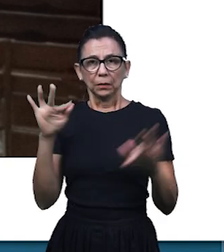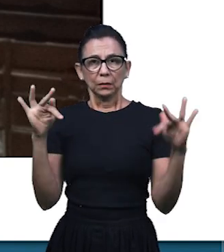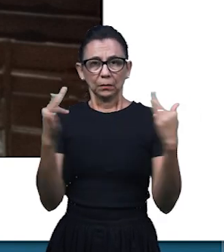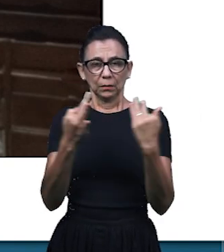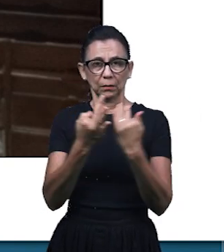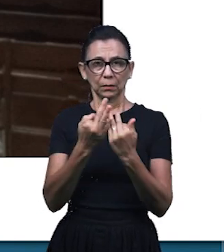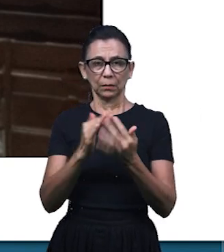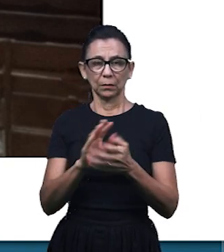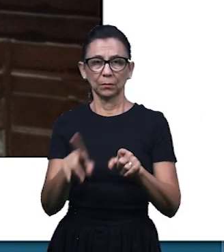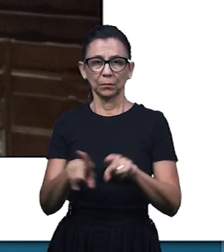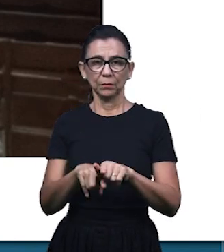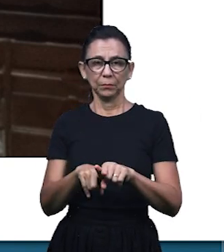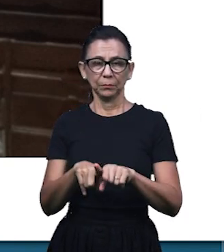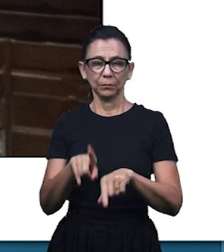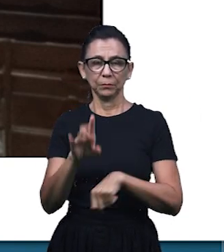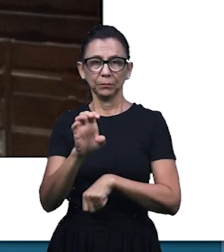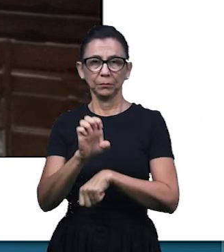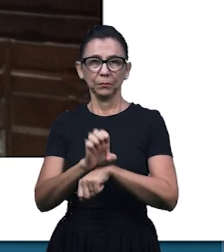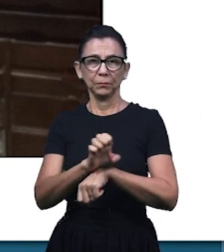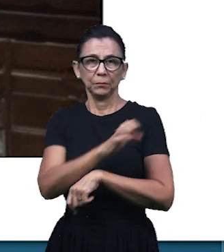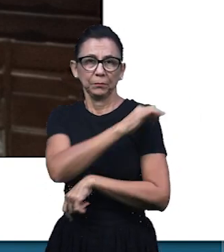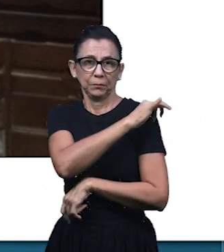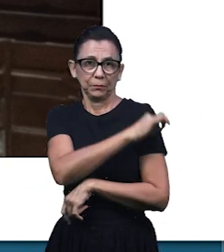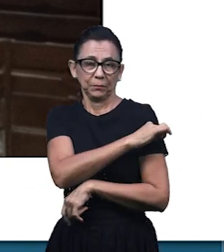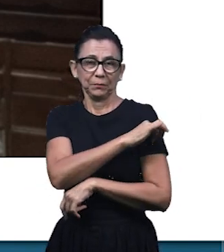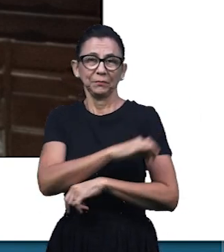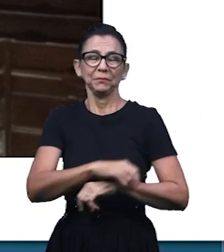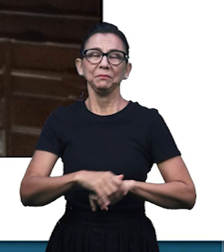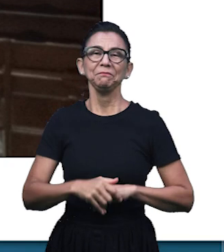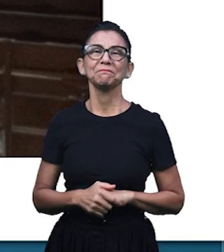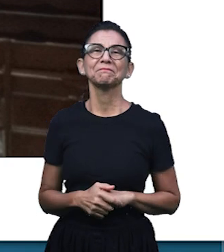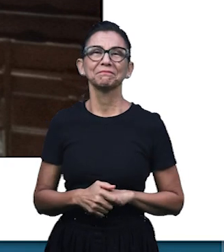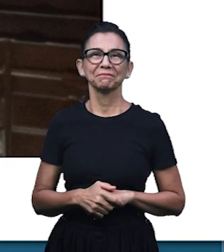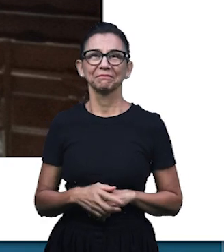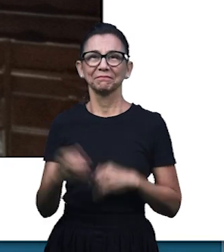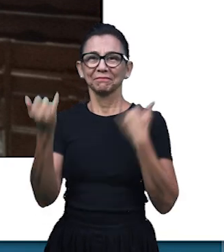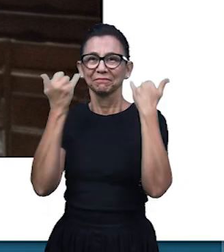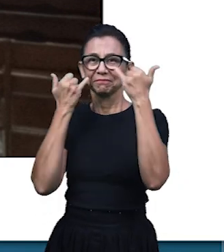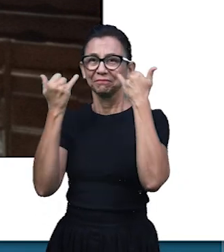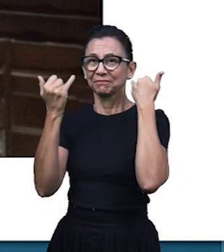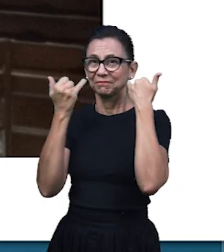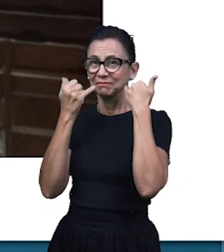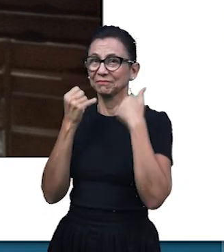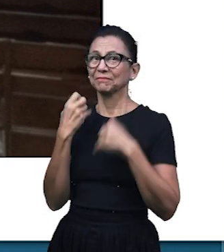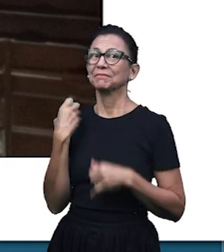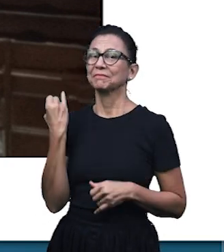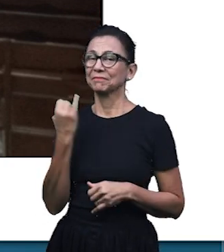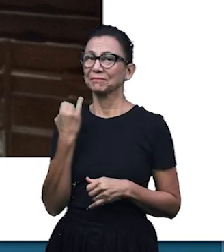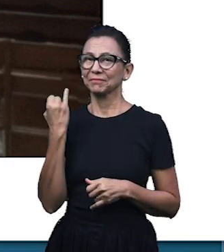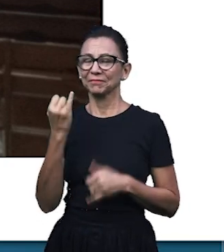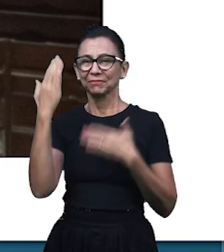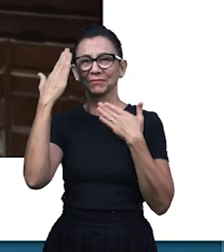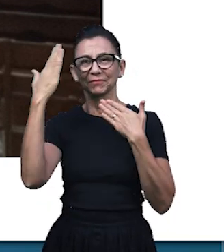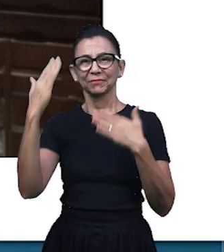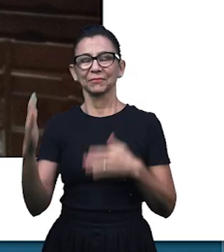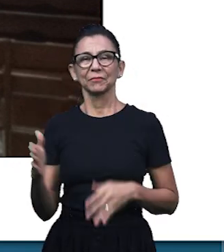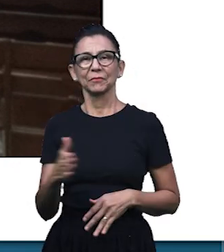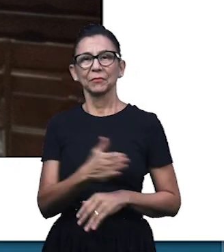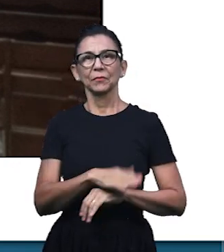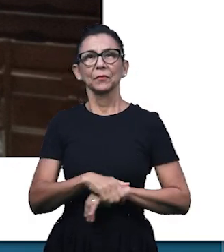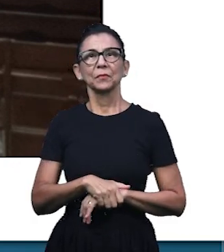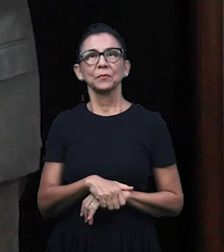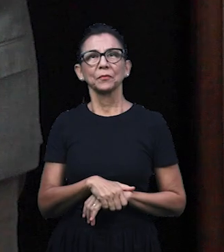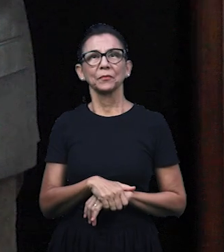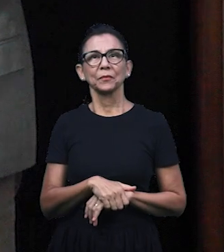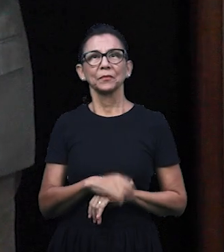no Rio de Janeiro. Glória a Jesus. Obrigado aos irmãos de Nova Iguaçu por terem enviado essa informação. Tivemos também uma ceia com pastores da